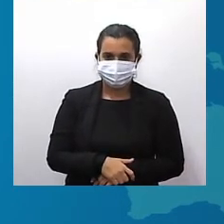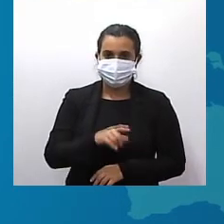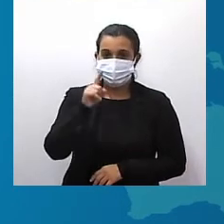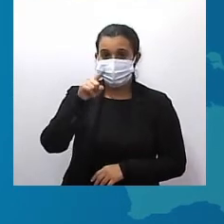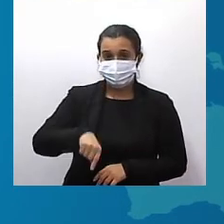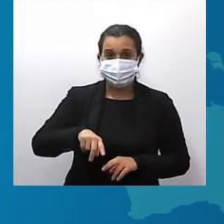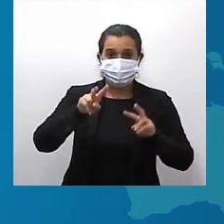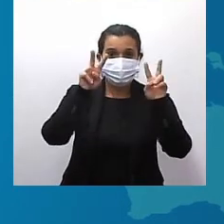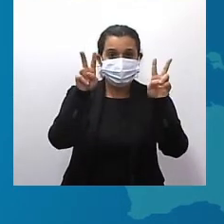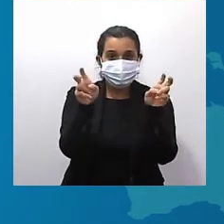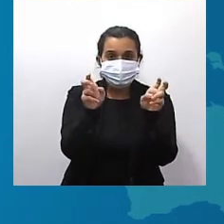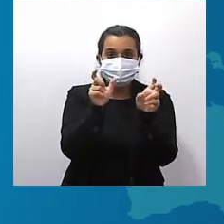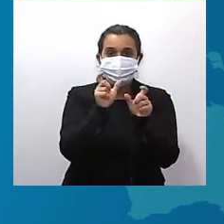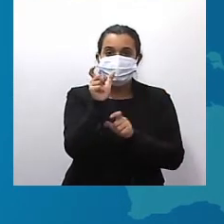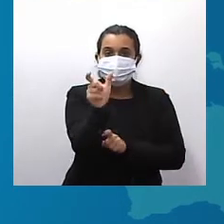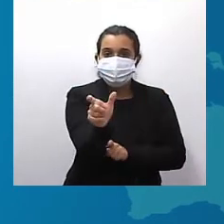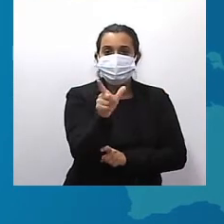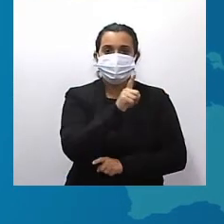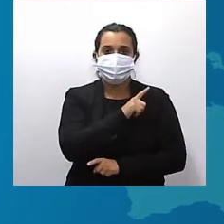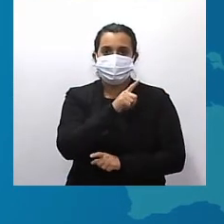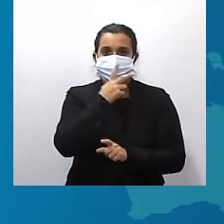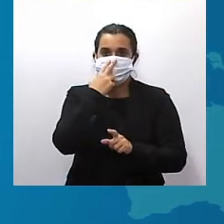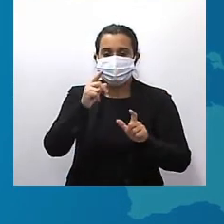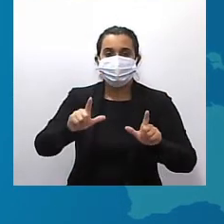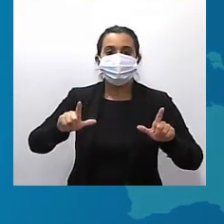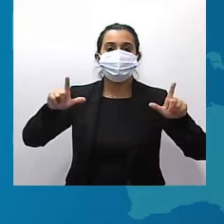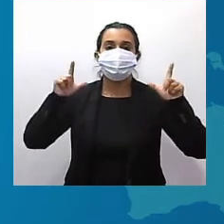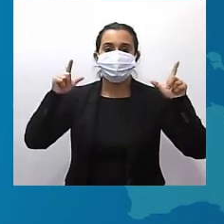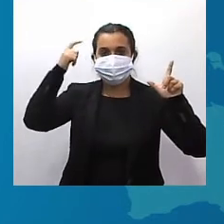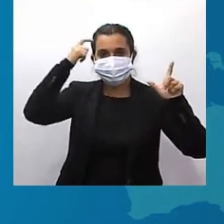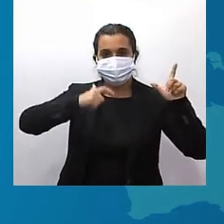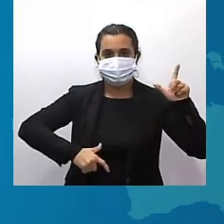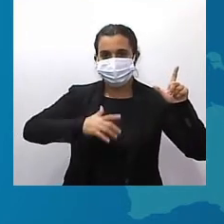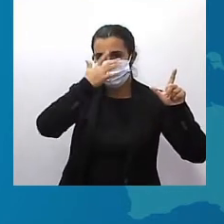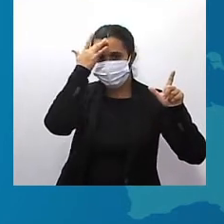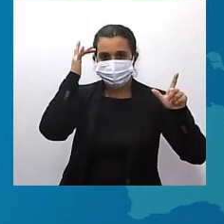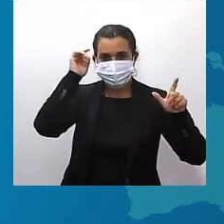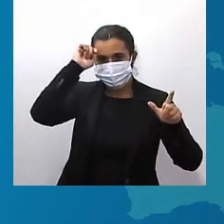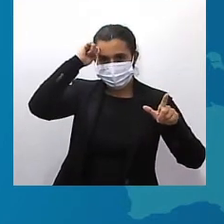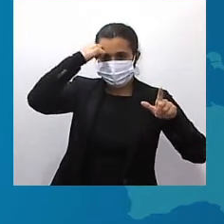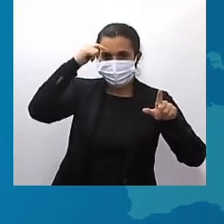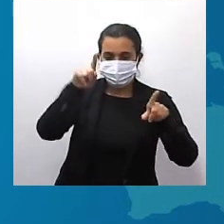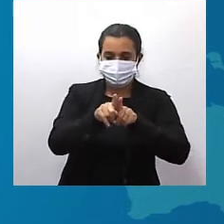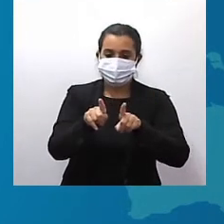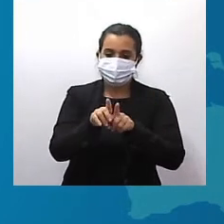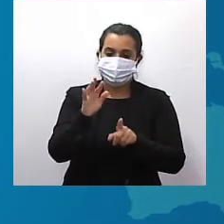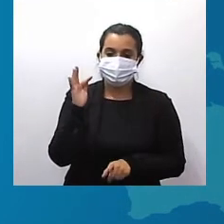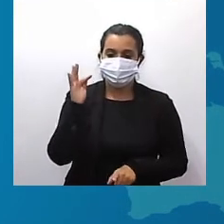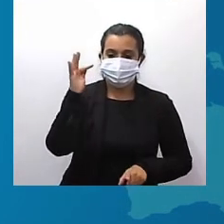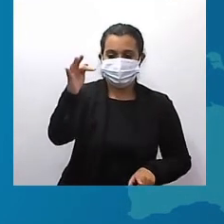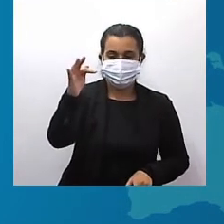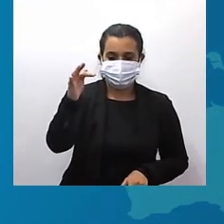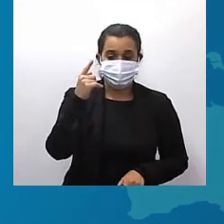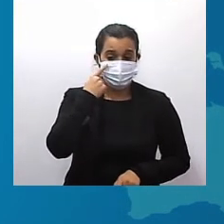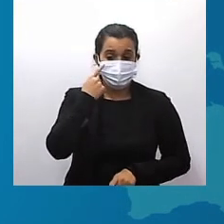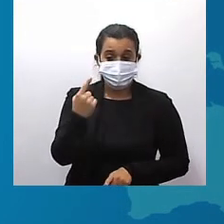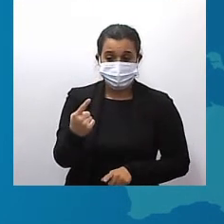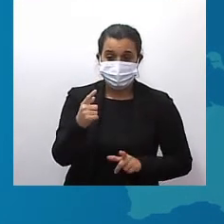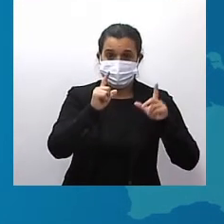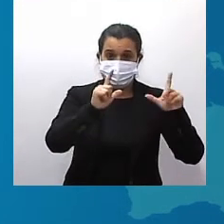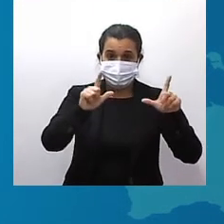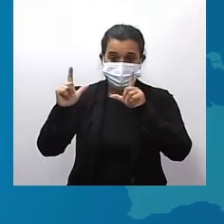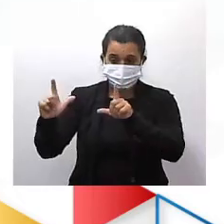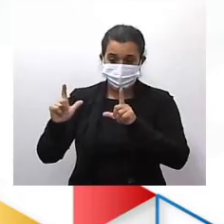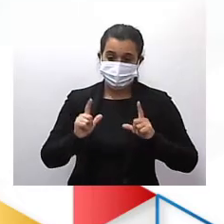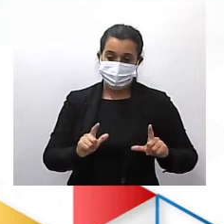ter um protagonismo negro voltado para essas questões também do futuro. Então, olha só que legal. Quem foi